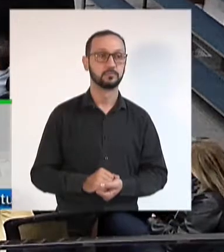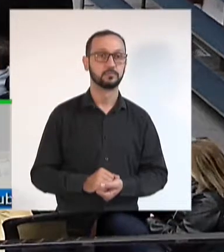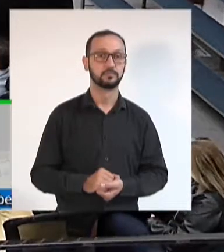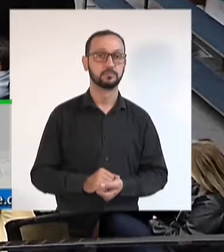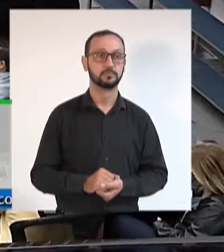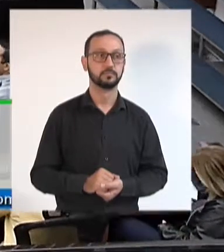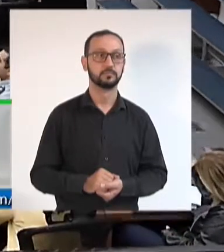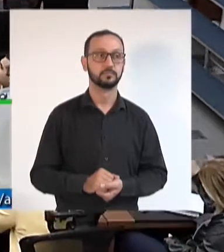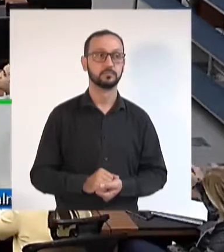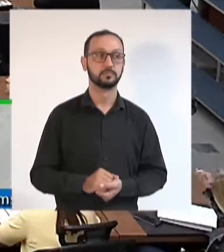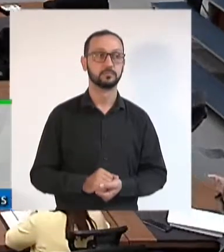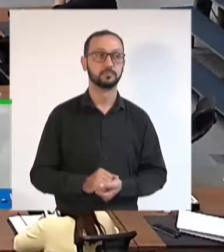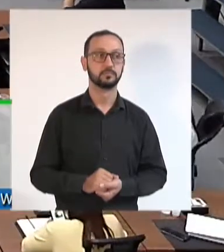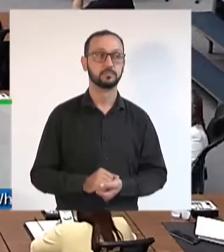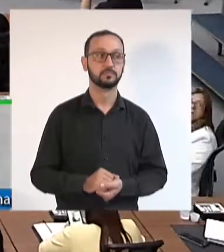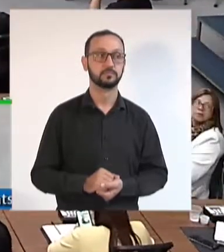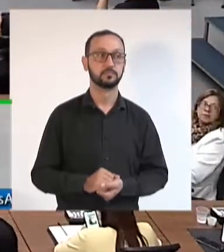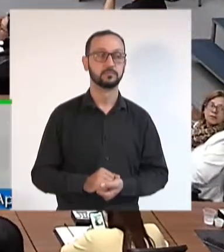Da apresentação.